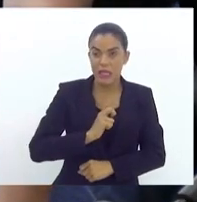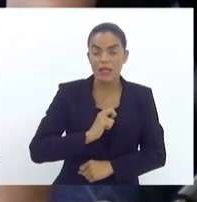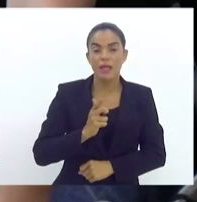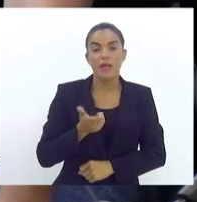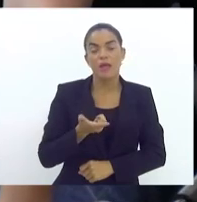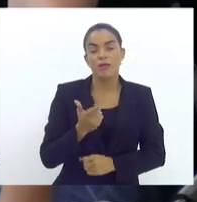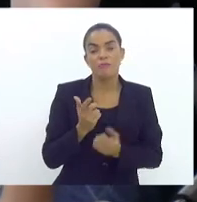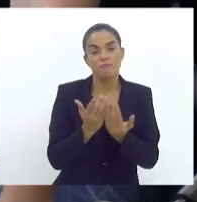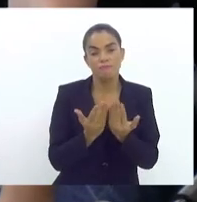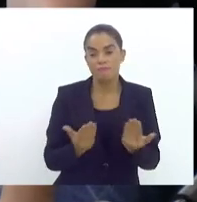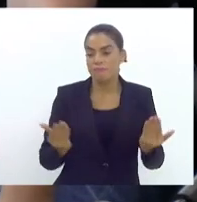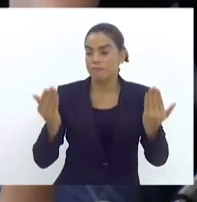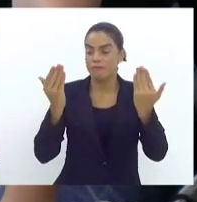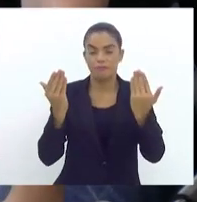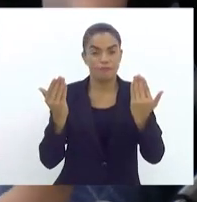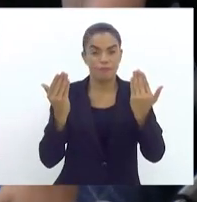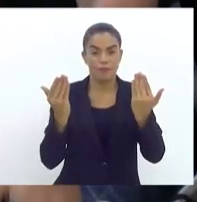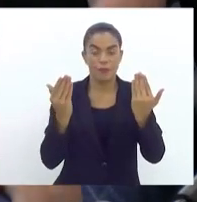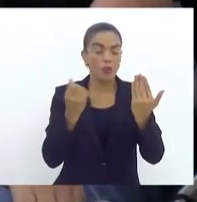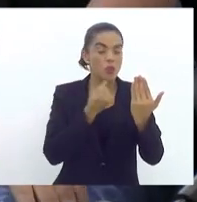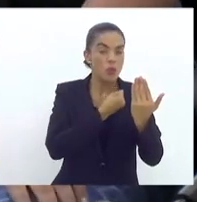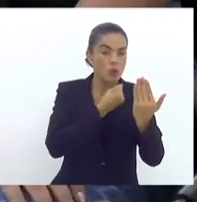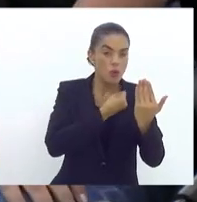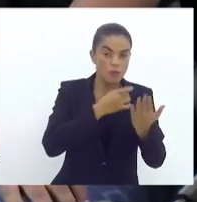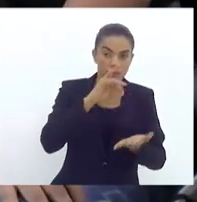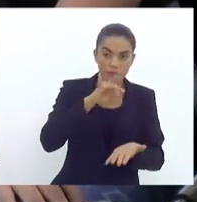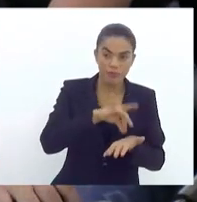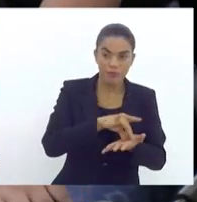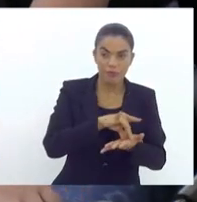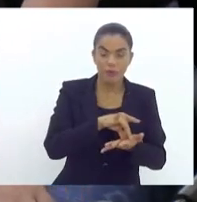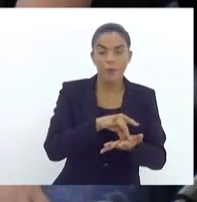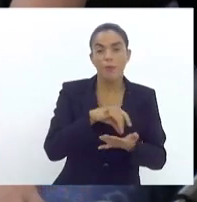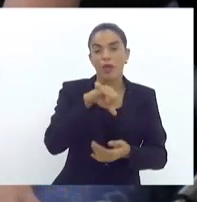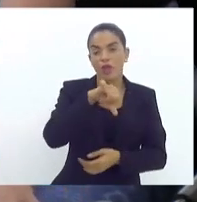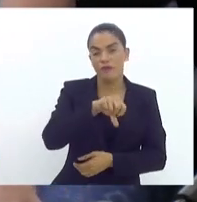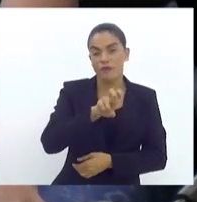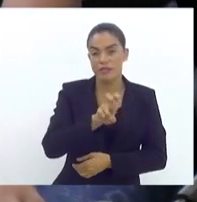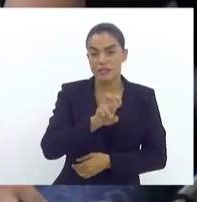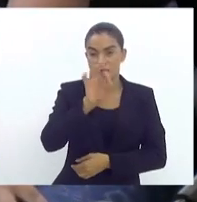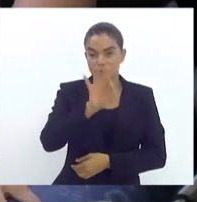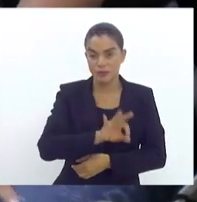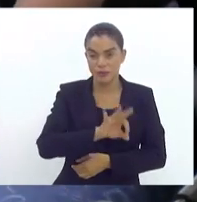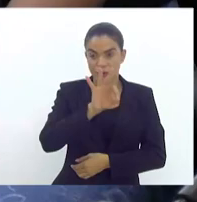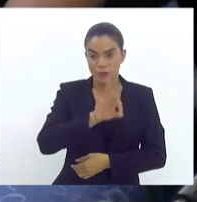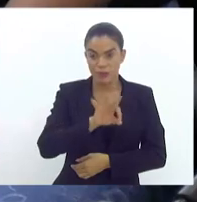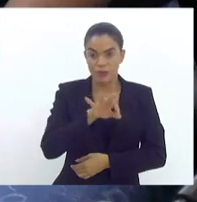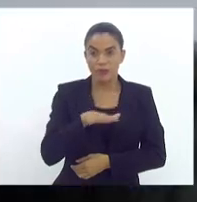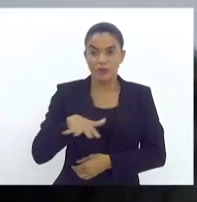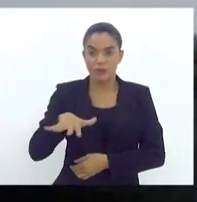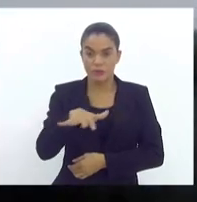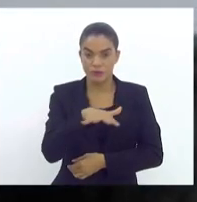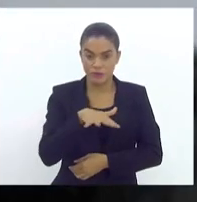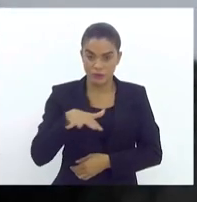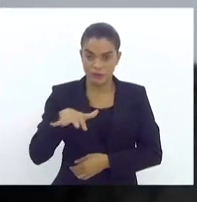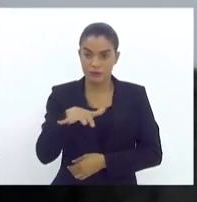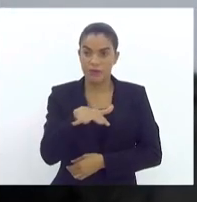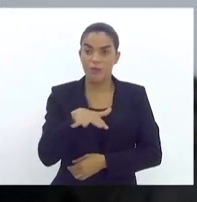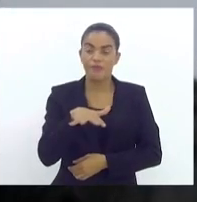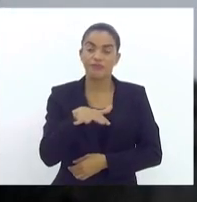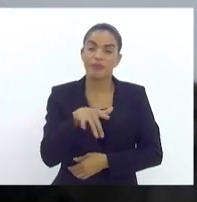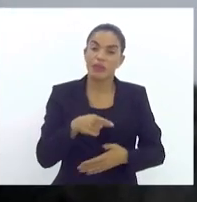um espelhamento entre o número de fatos né porque a gente diz assim 95% dos casos de denunciação